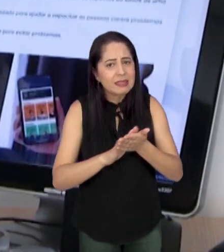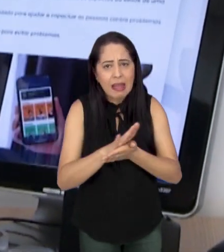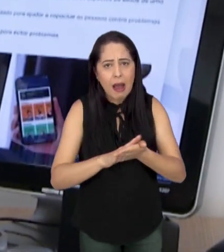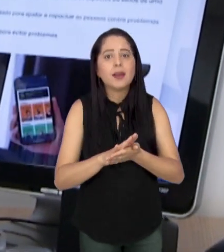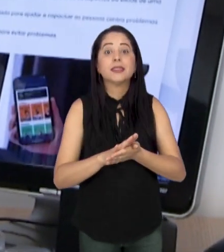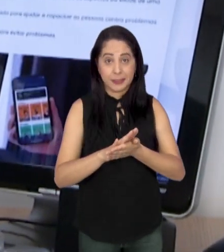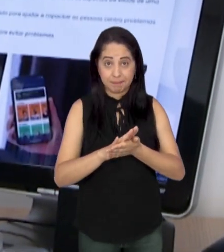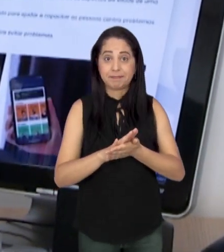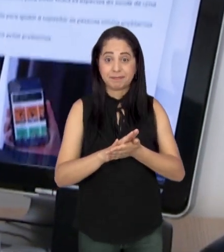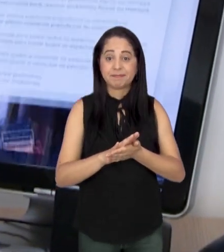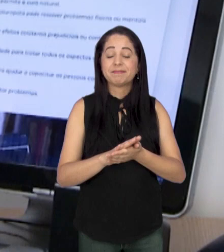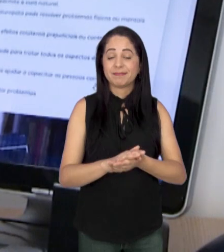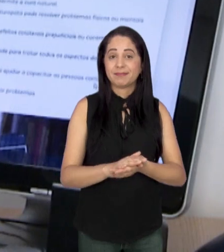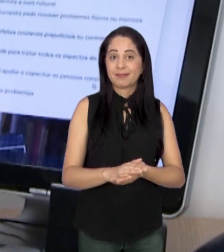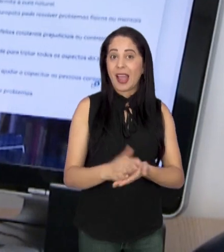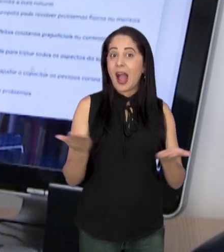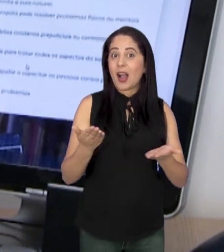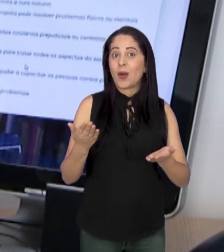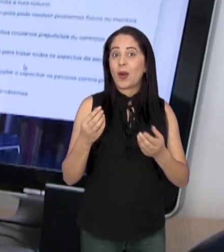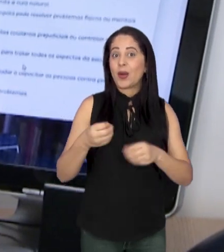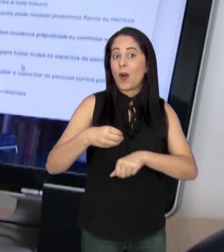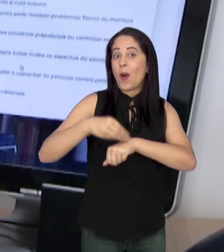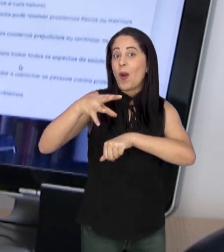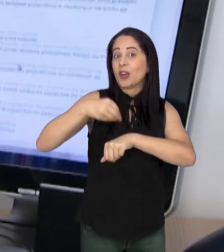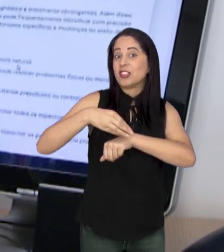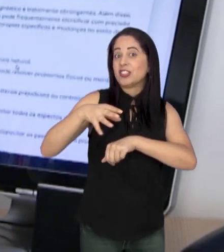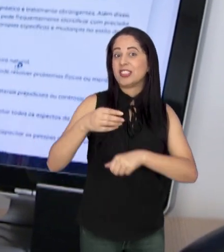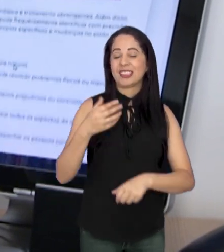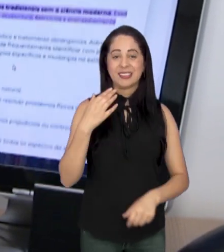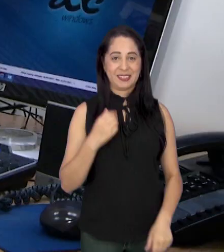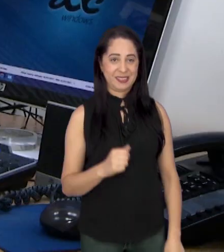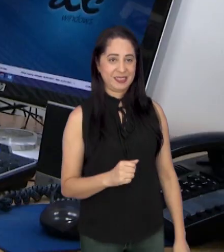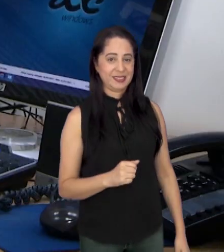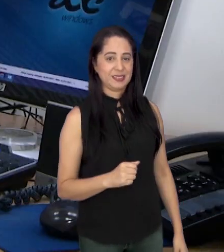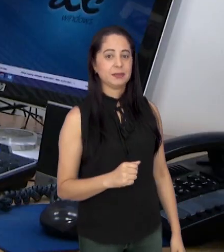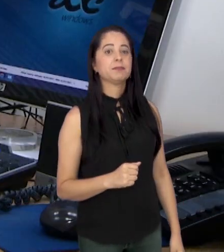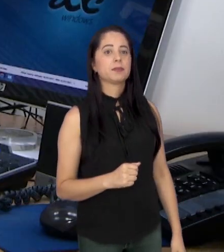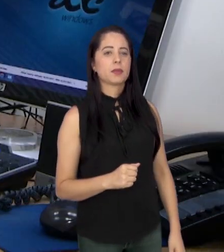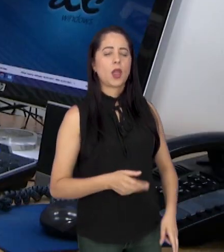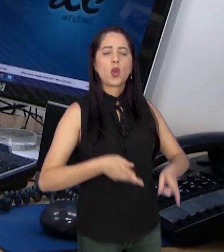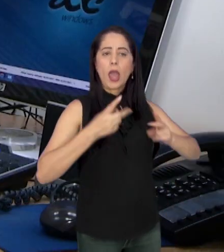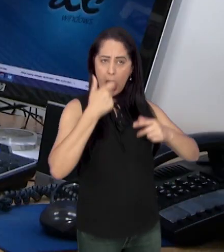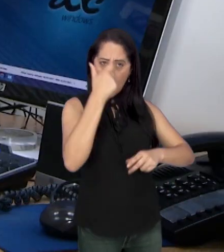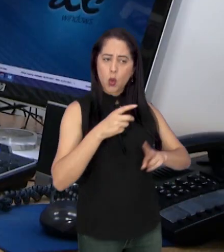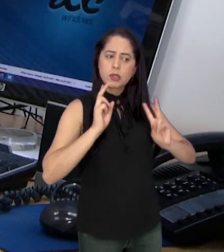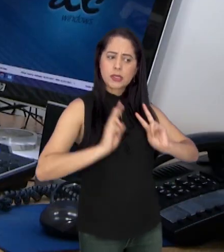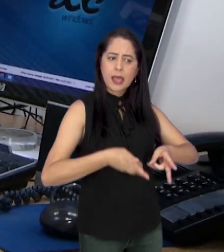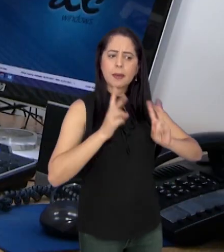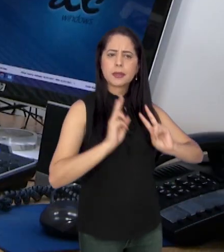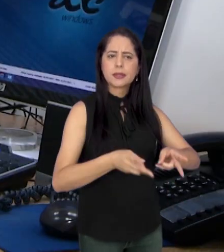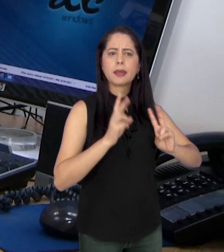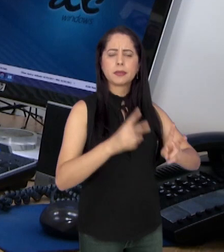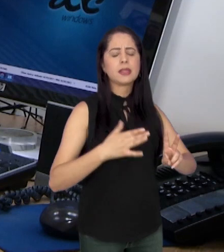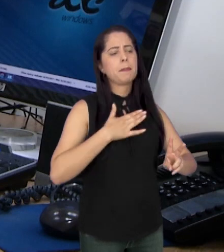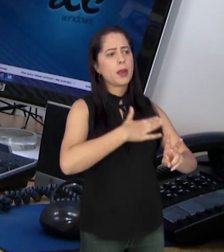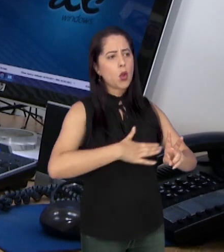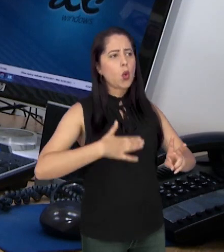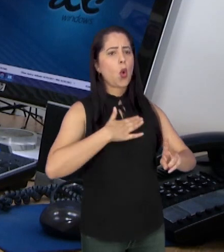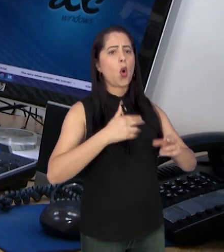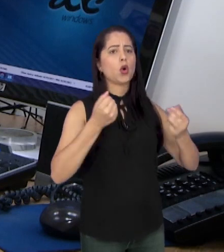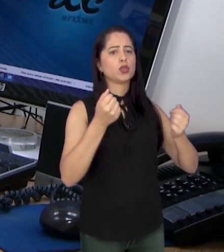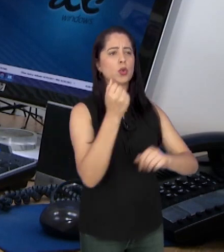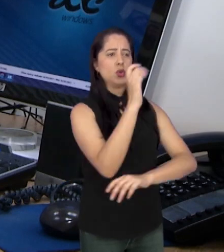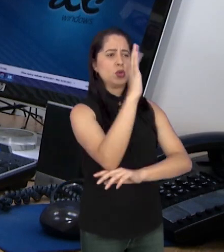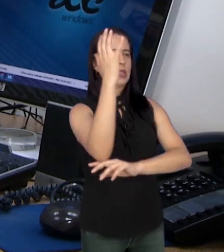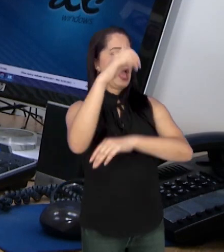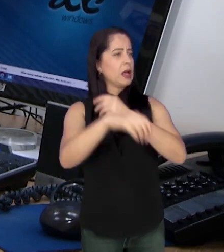da naturopatia, olha só o conselho da Rosana. Eu sempre fui uma pessoa que acreditei muito na natureza,